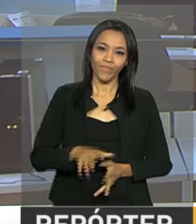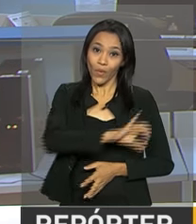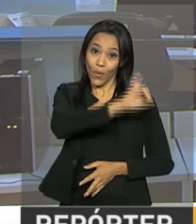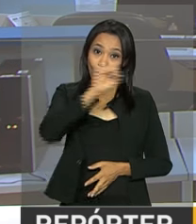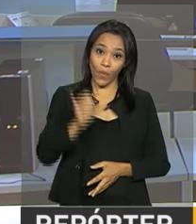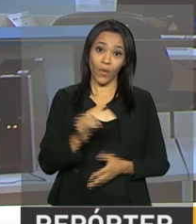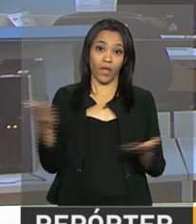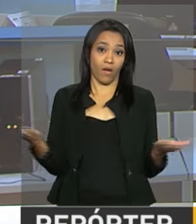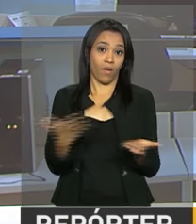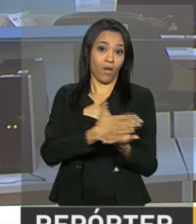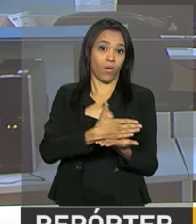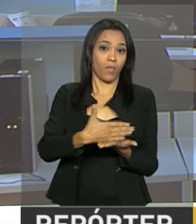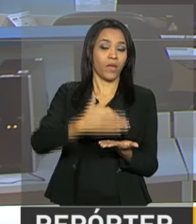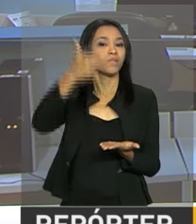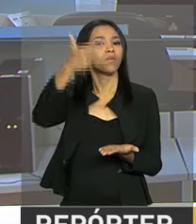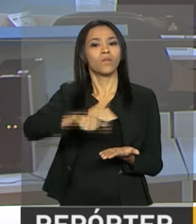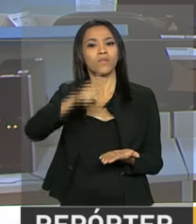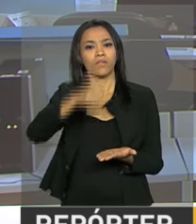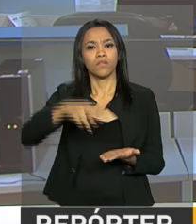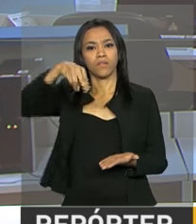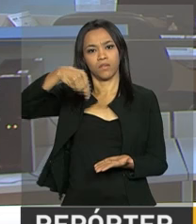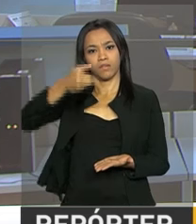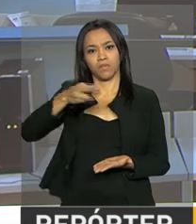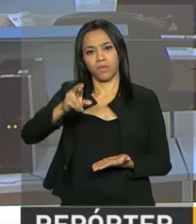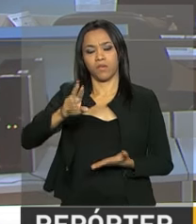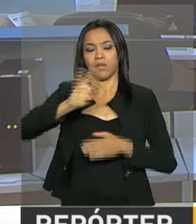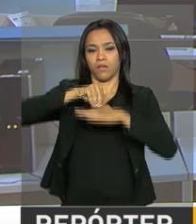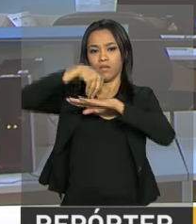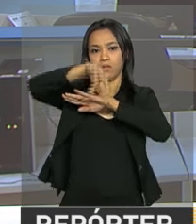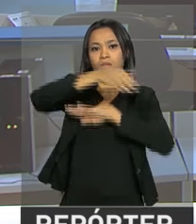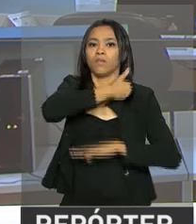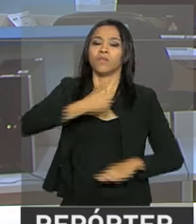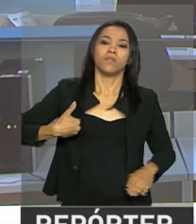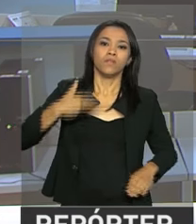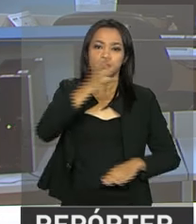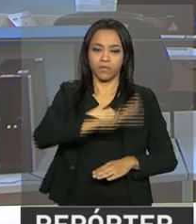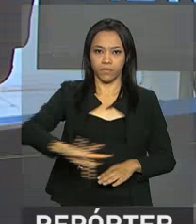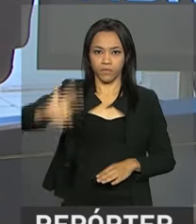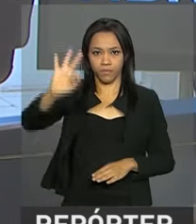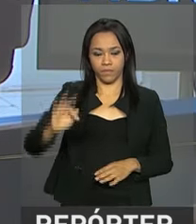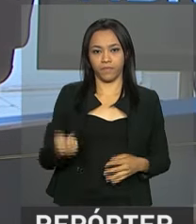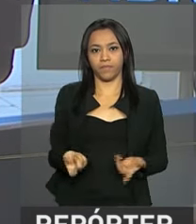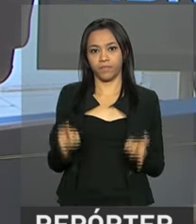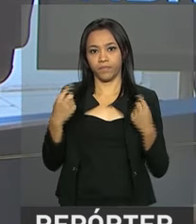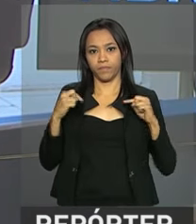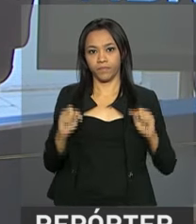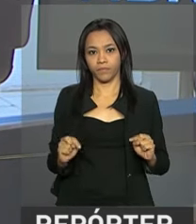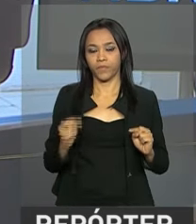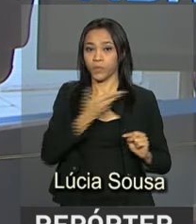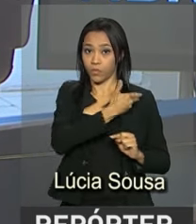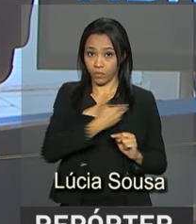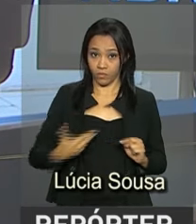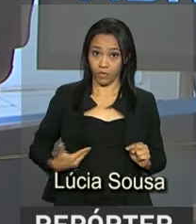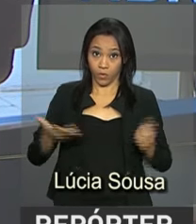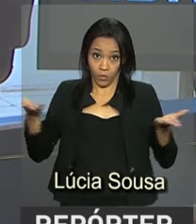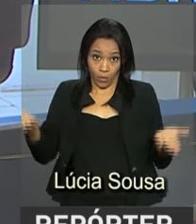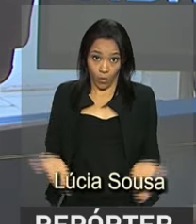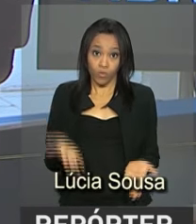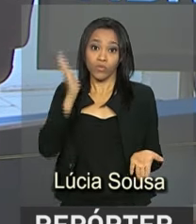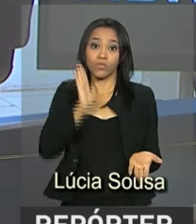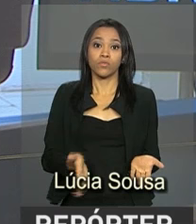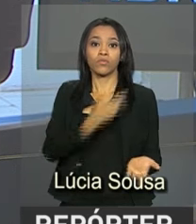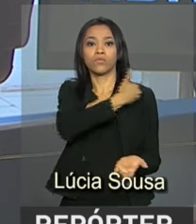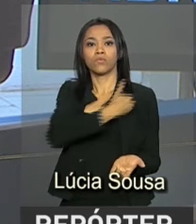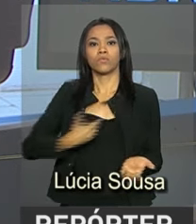Olá, começa agora mais uma edição do Repórter NBR com as notícias do governo federal. E o governo divulgou hoje uma lista